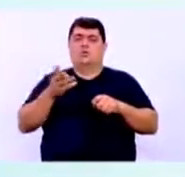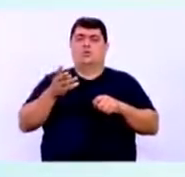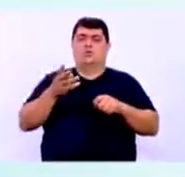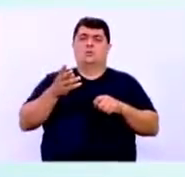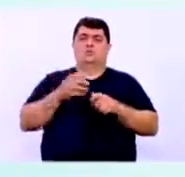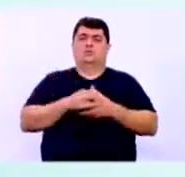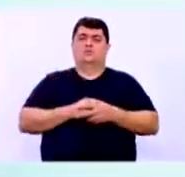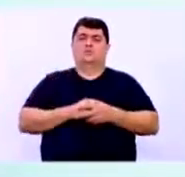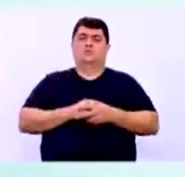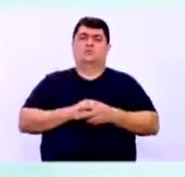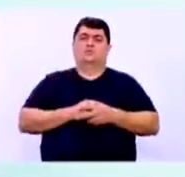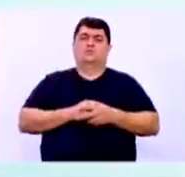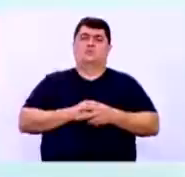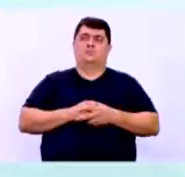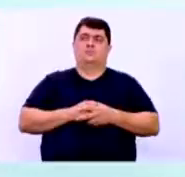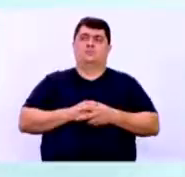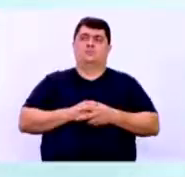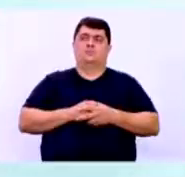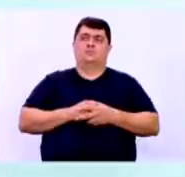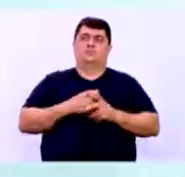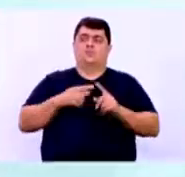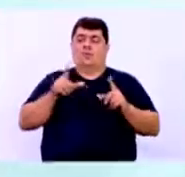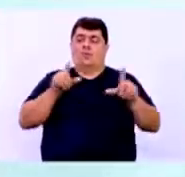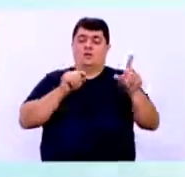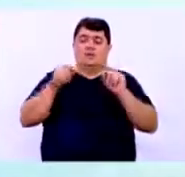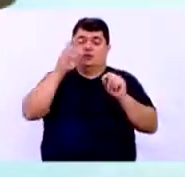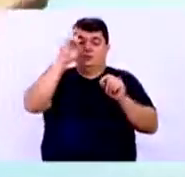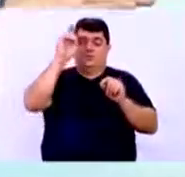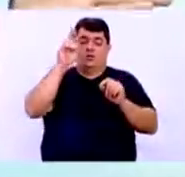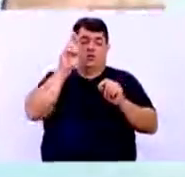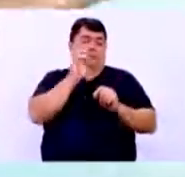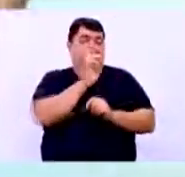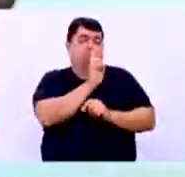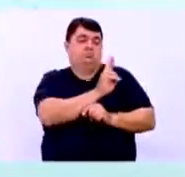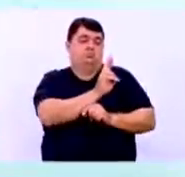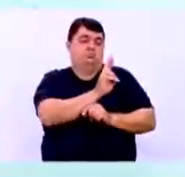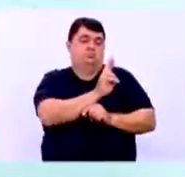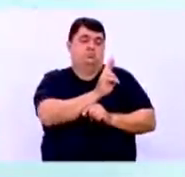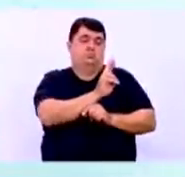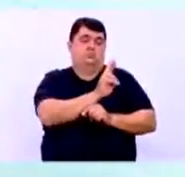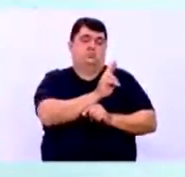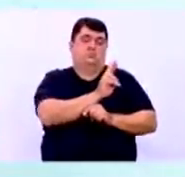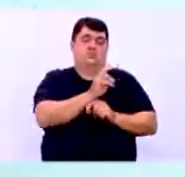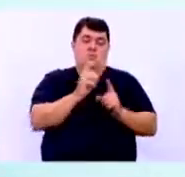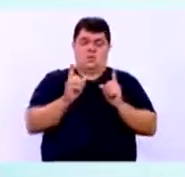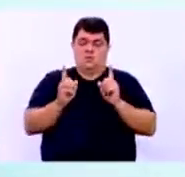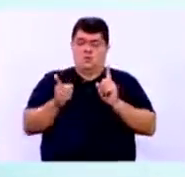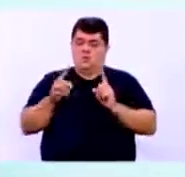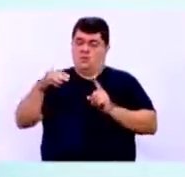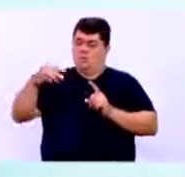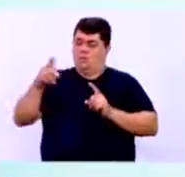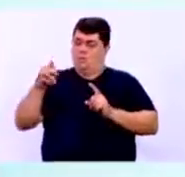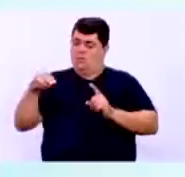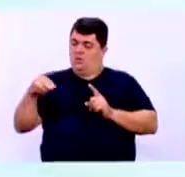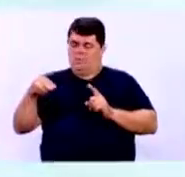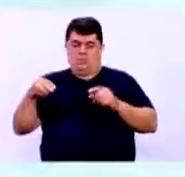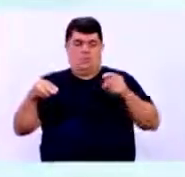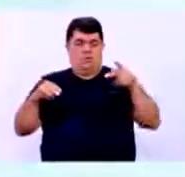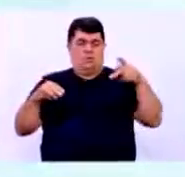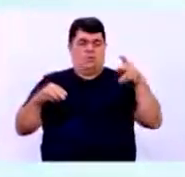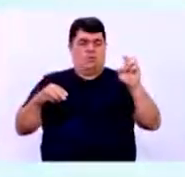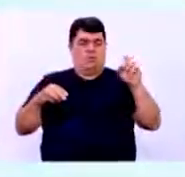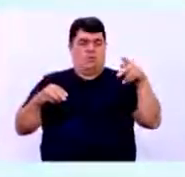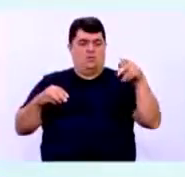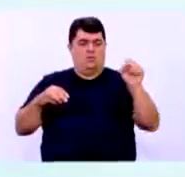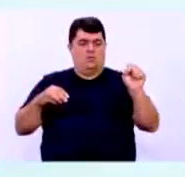vendida. Mas isso é o quê? Uma tomada de decisão, é uma opção, utilizar um ou outro. Por quê? Lembrando as palavras aqui